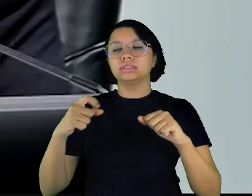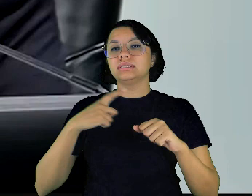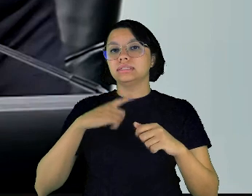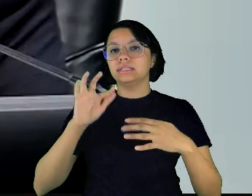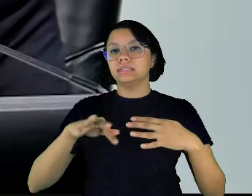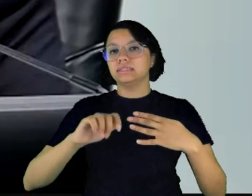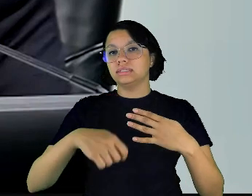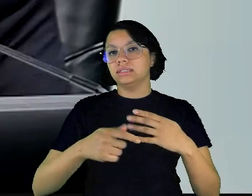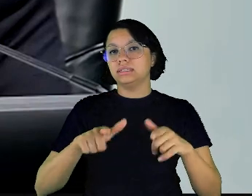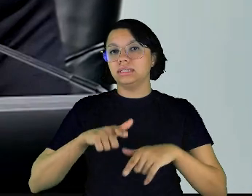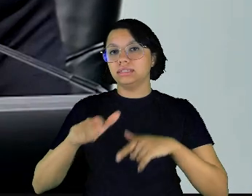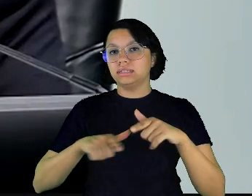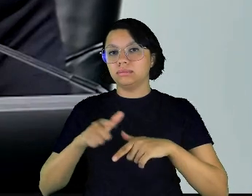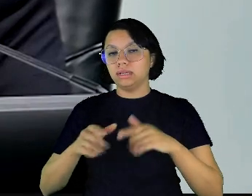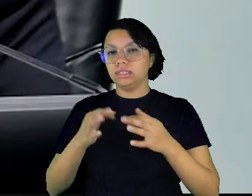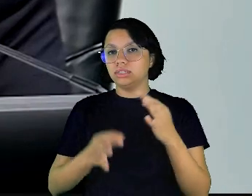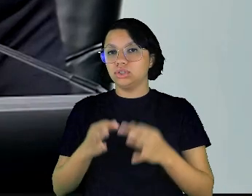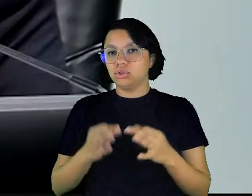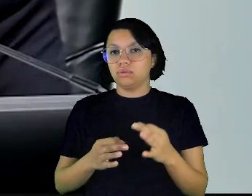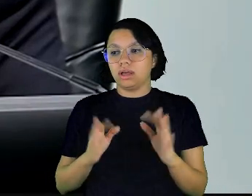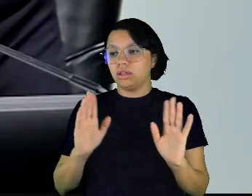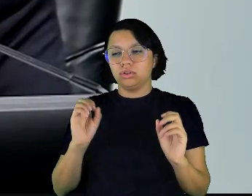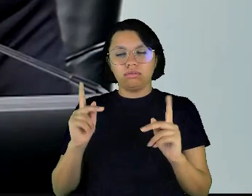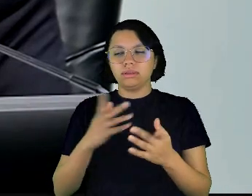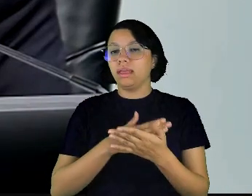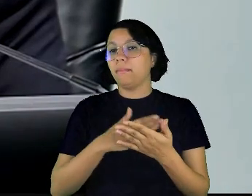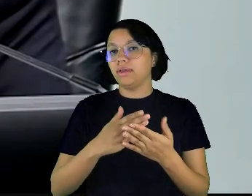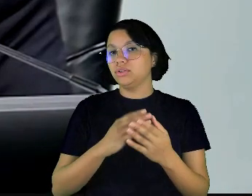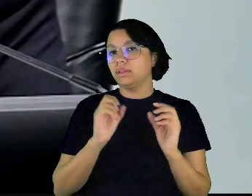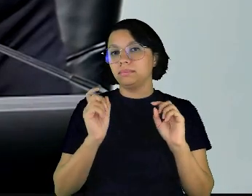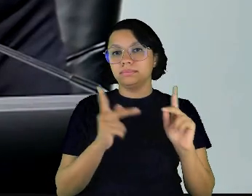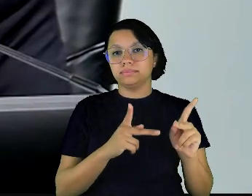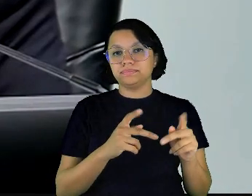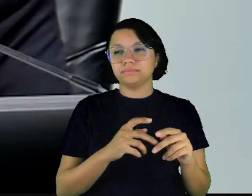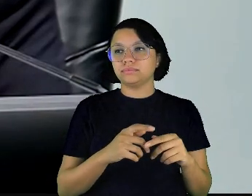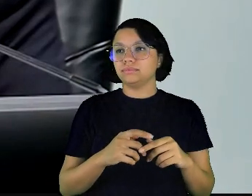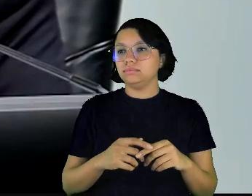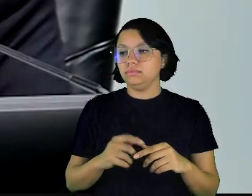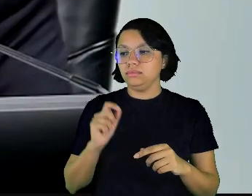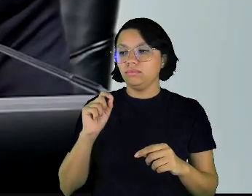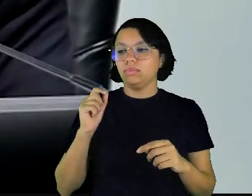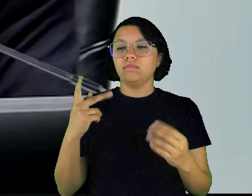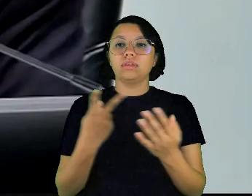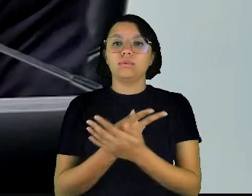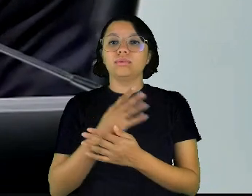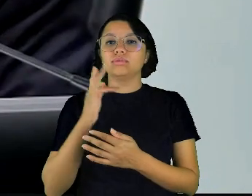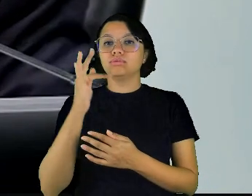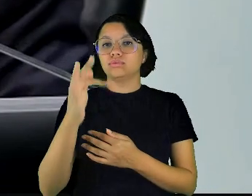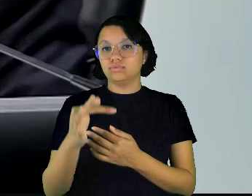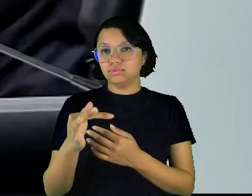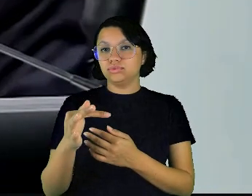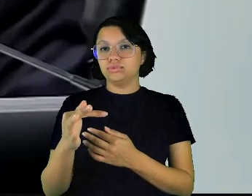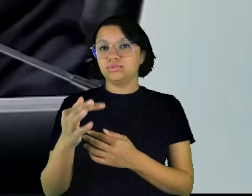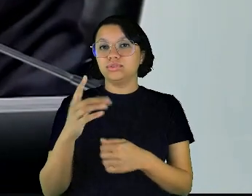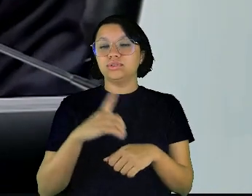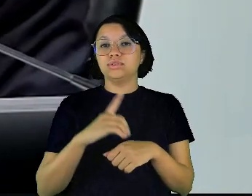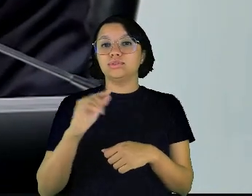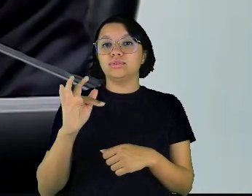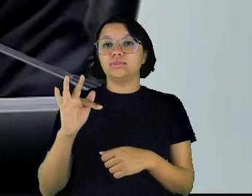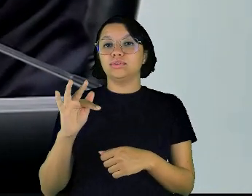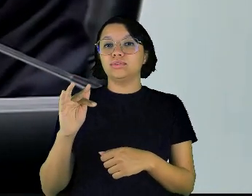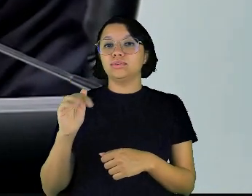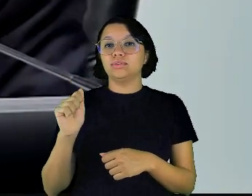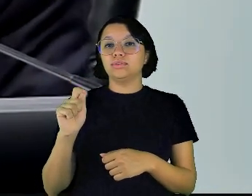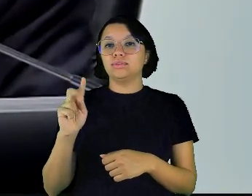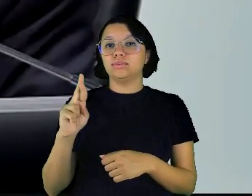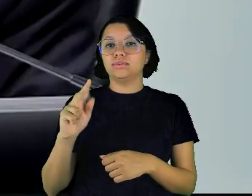transitor julgado, está valendo, e a partir daí, ponto. As consequências outras que o Dr. Fale trouxe, né, aí a gente